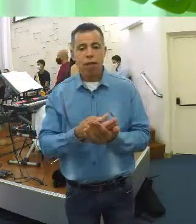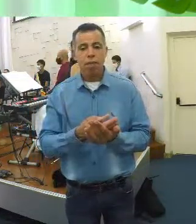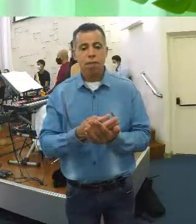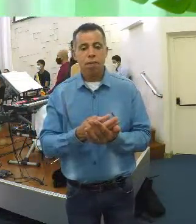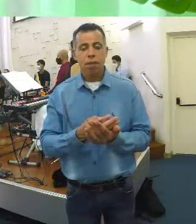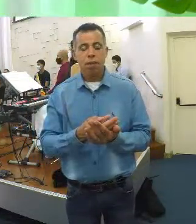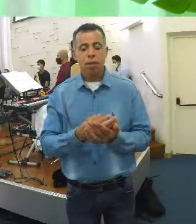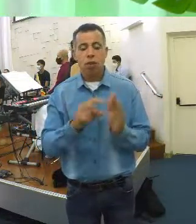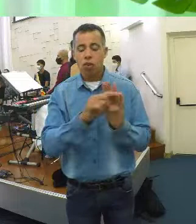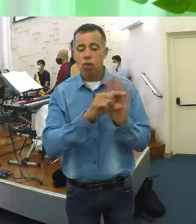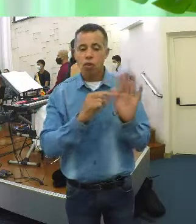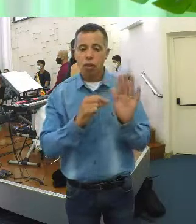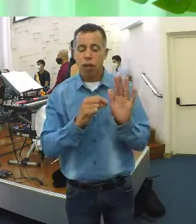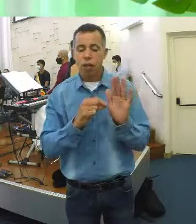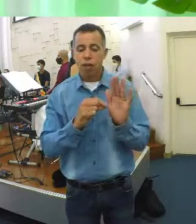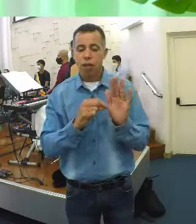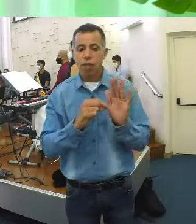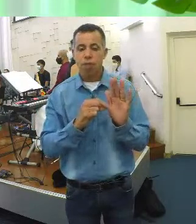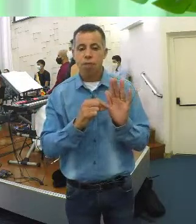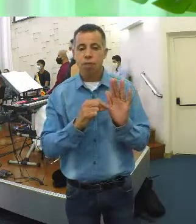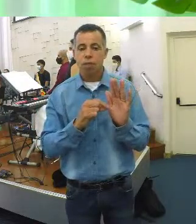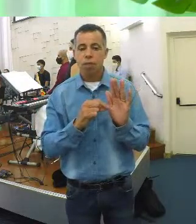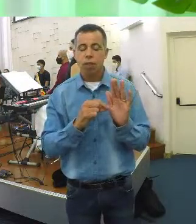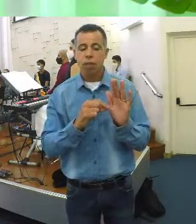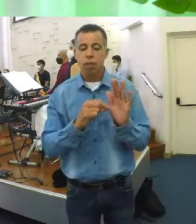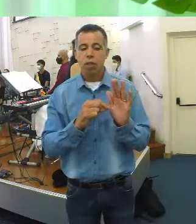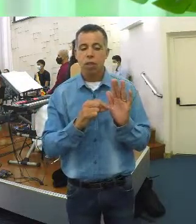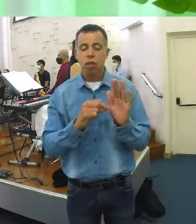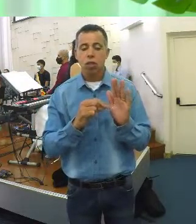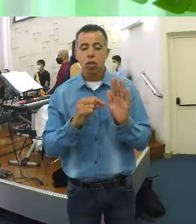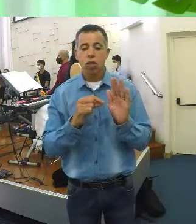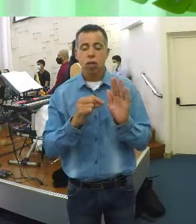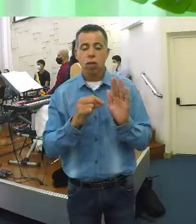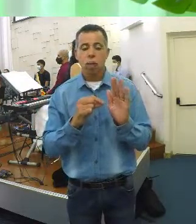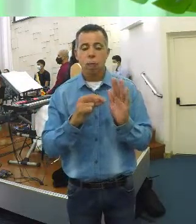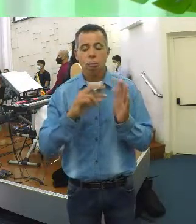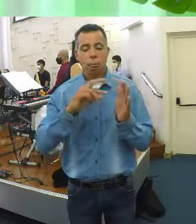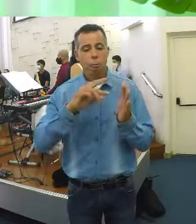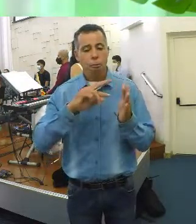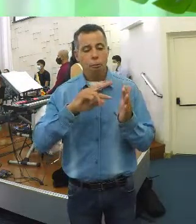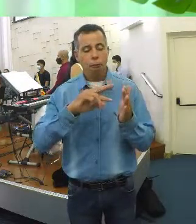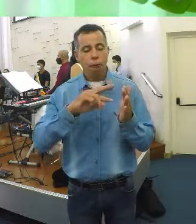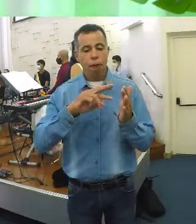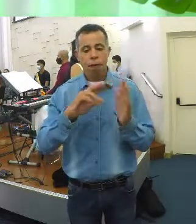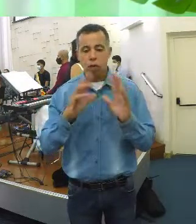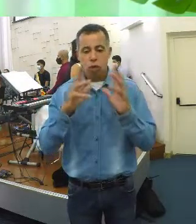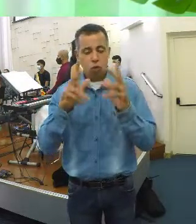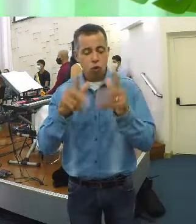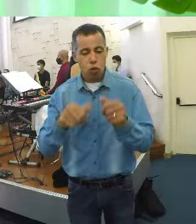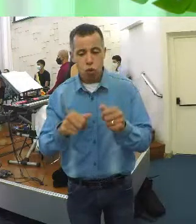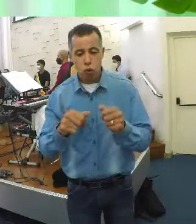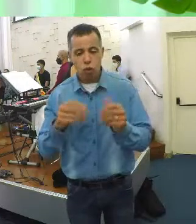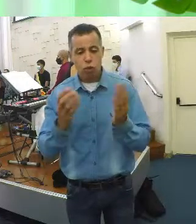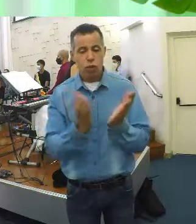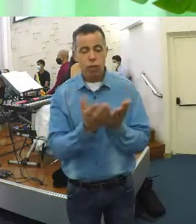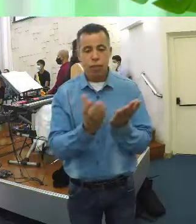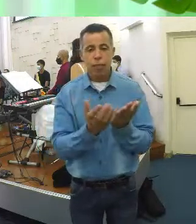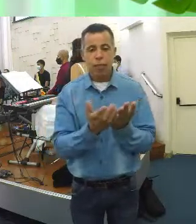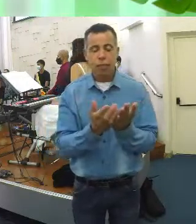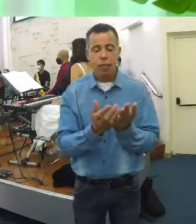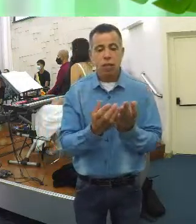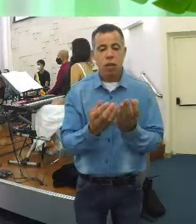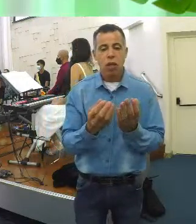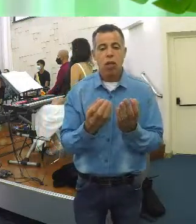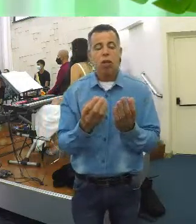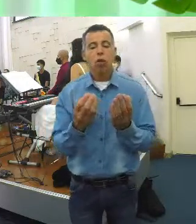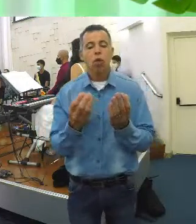vos tornastes um modelo para todos os crentes na Macedônia e na Acaia. Qual é o modelo?